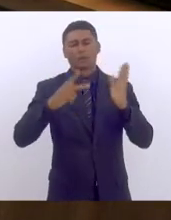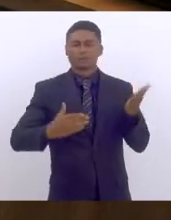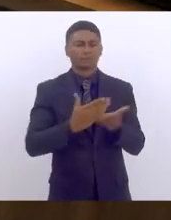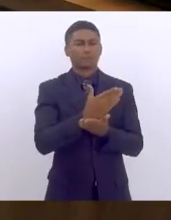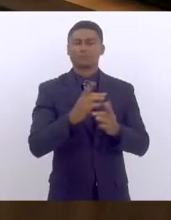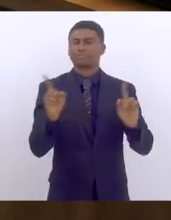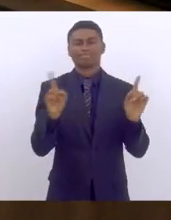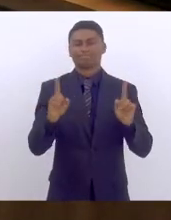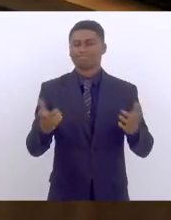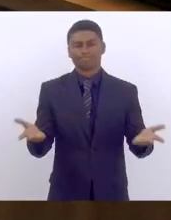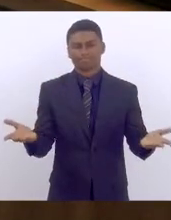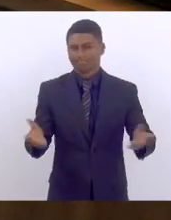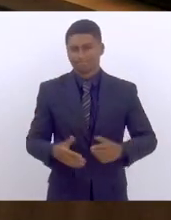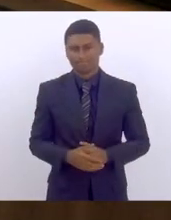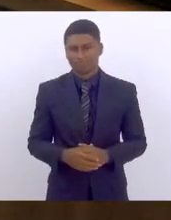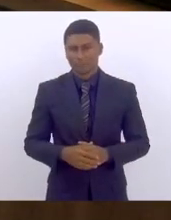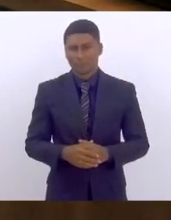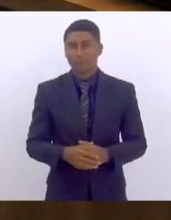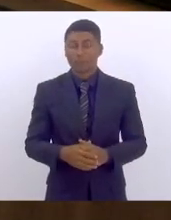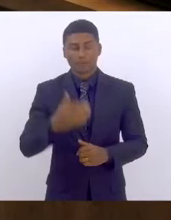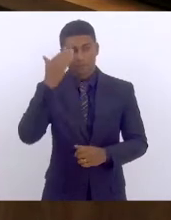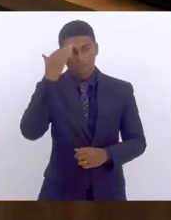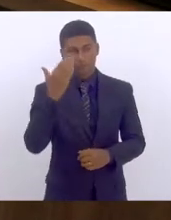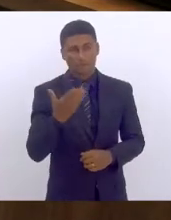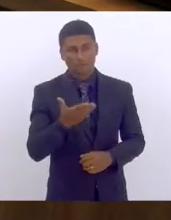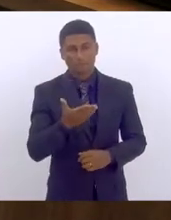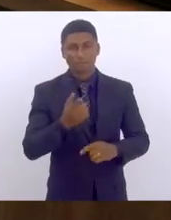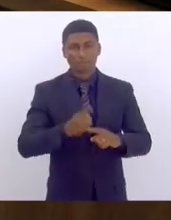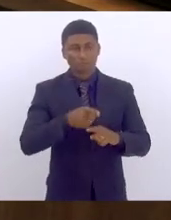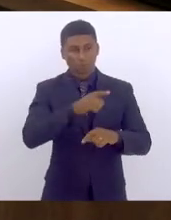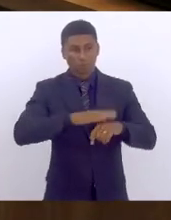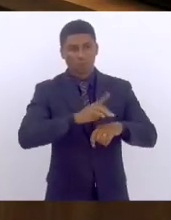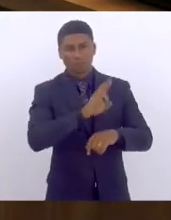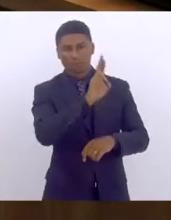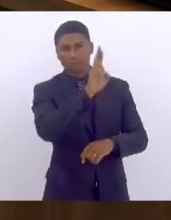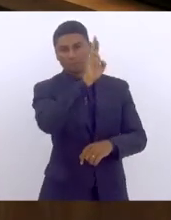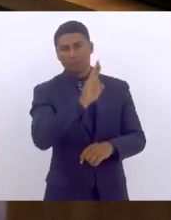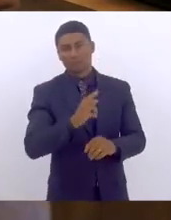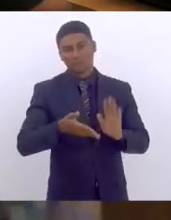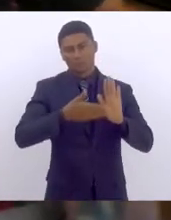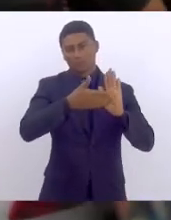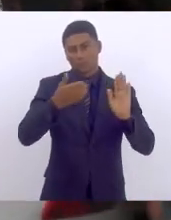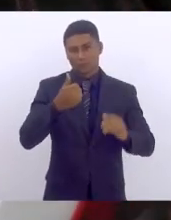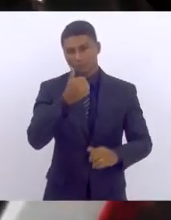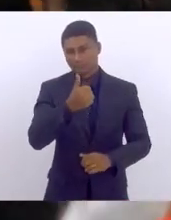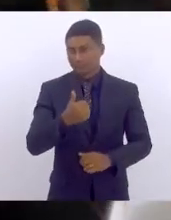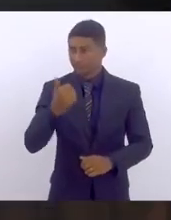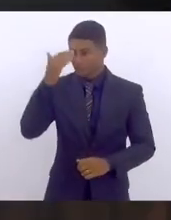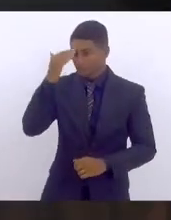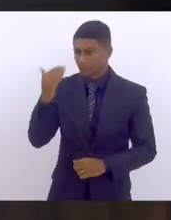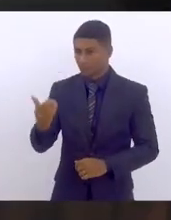nessa conjuntura. Então, só agradecer também a condução de Vossa Excelência. Obrigada, deputada.